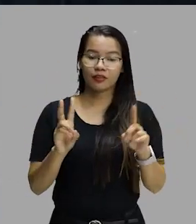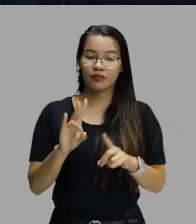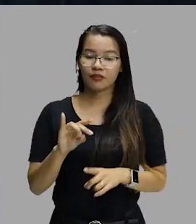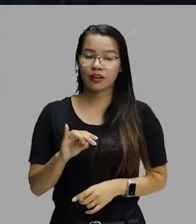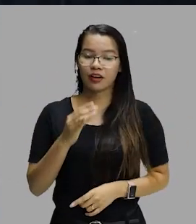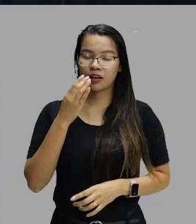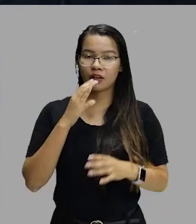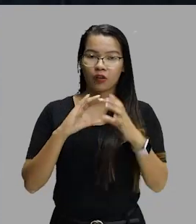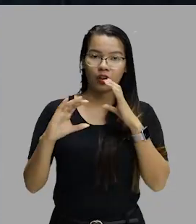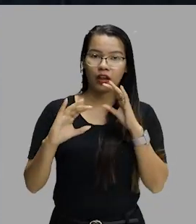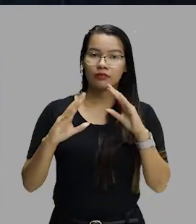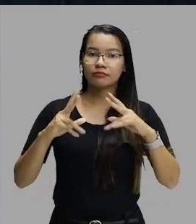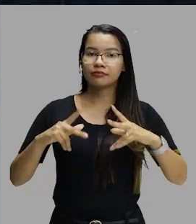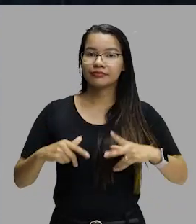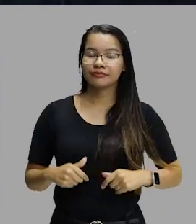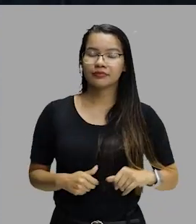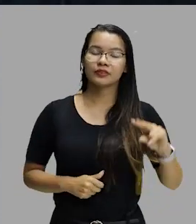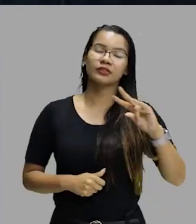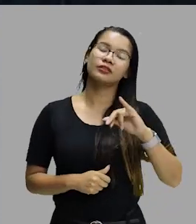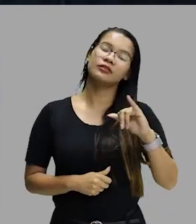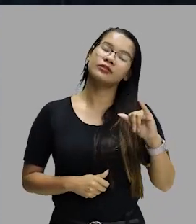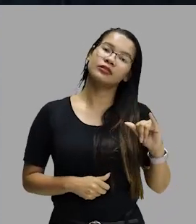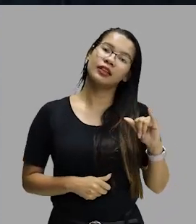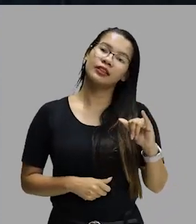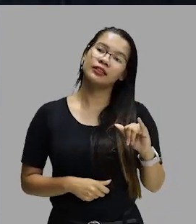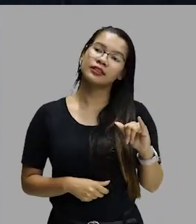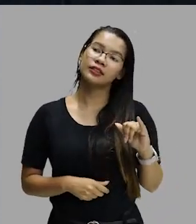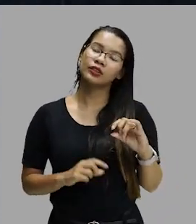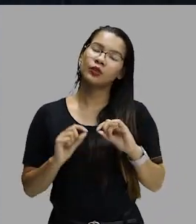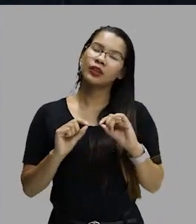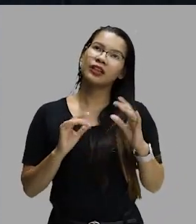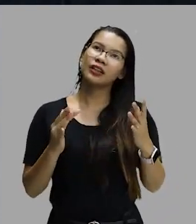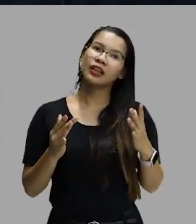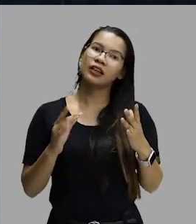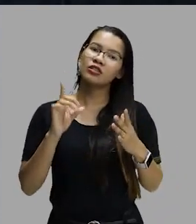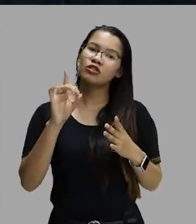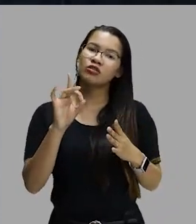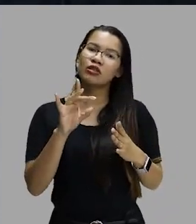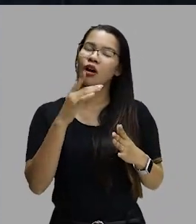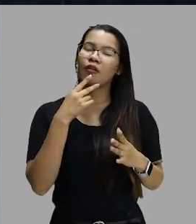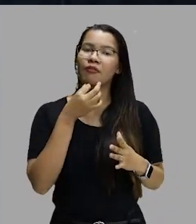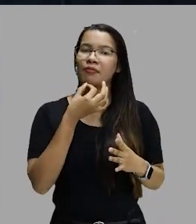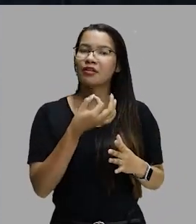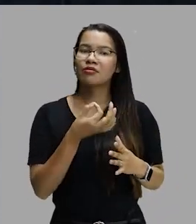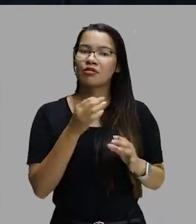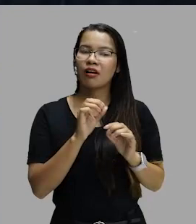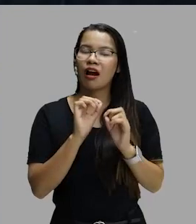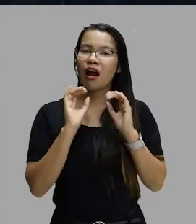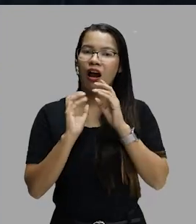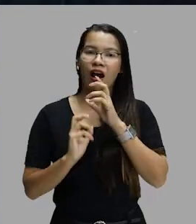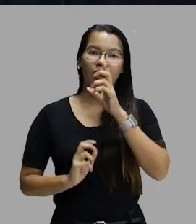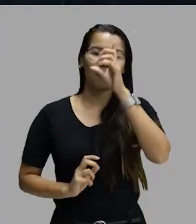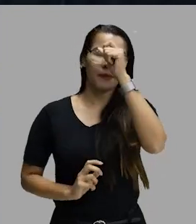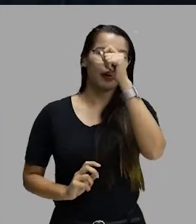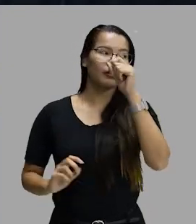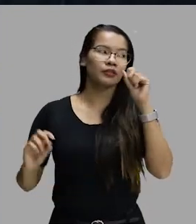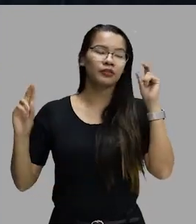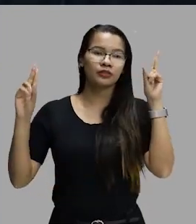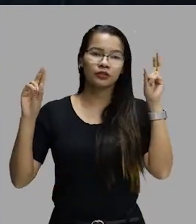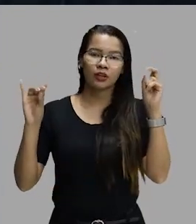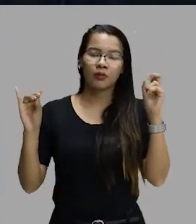contar tudo, ele vai dar como é que se diz? Uma pincelada, né? Sobre o assunto